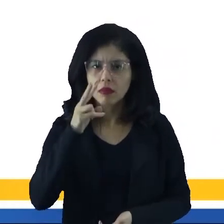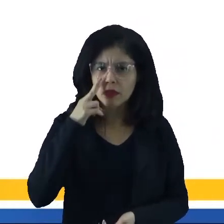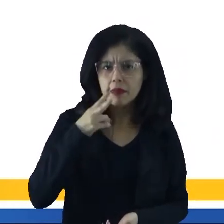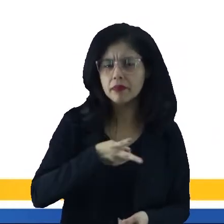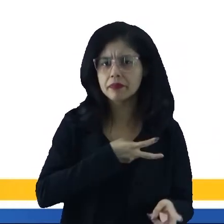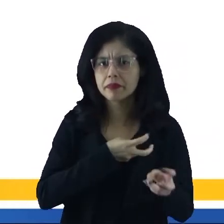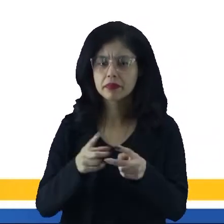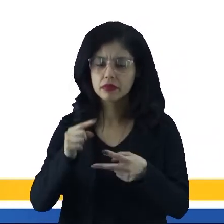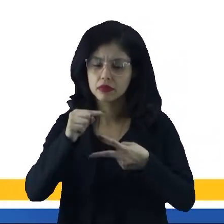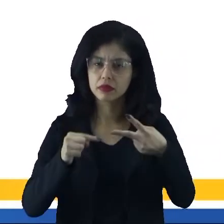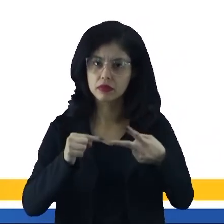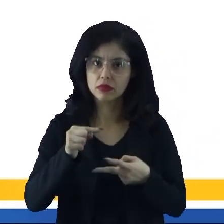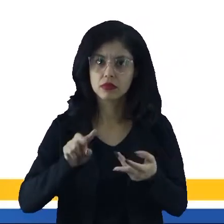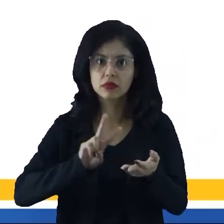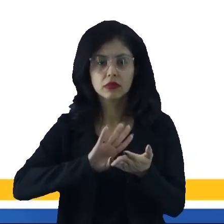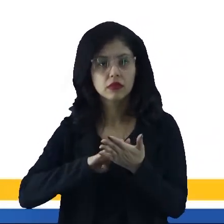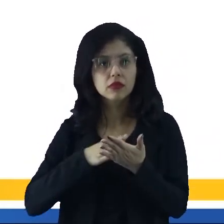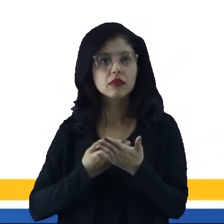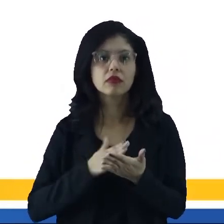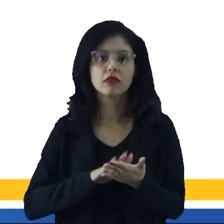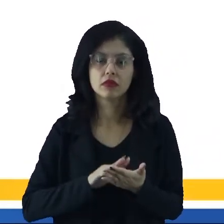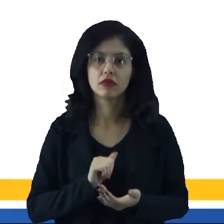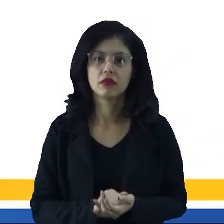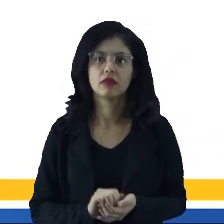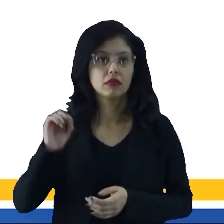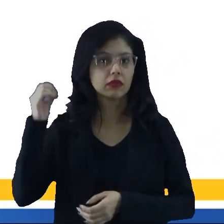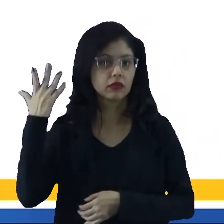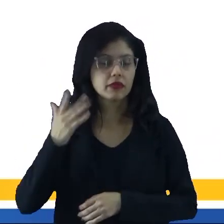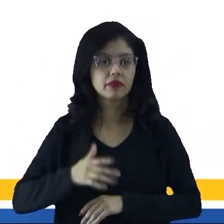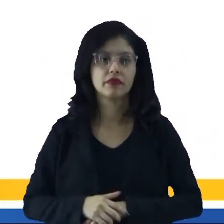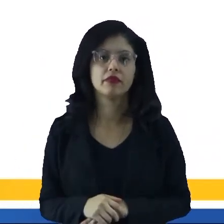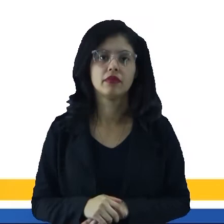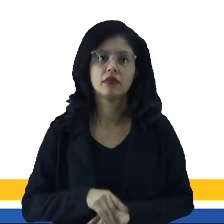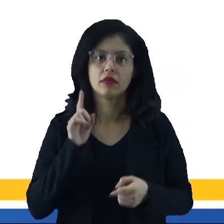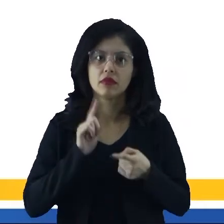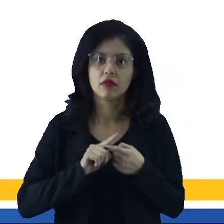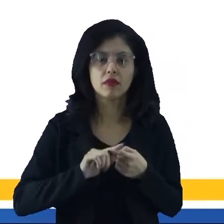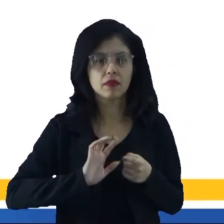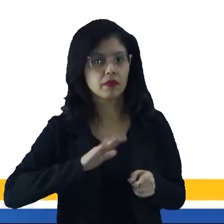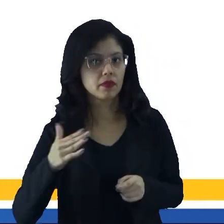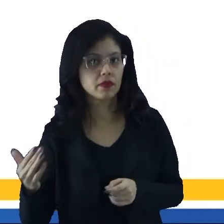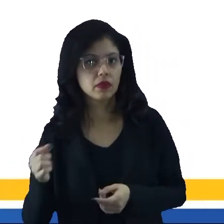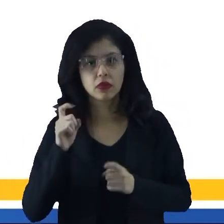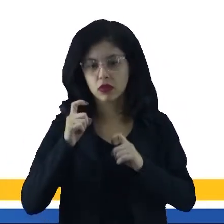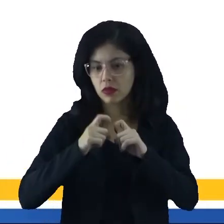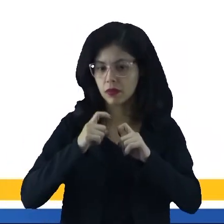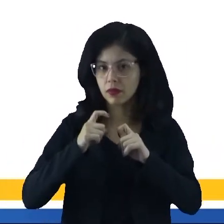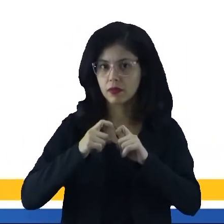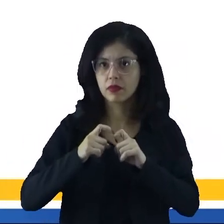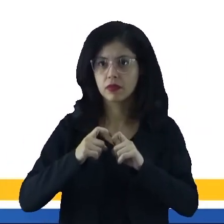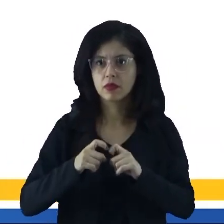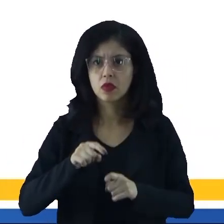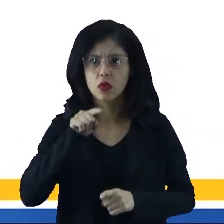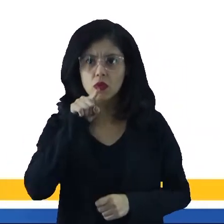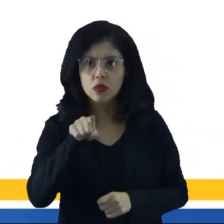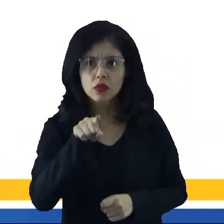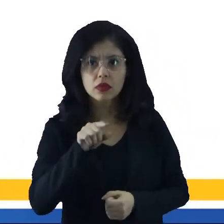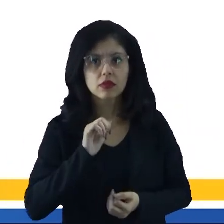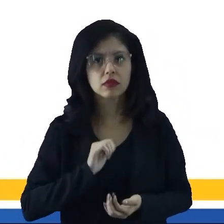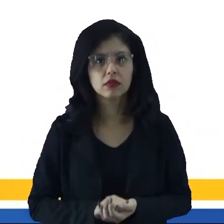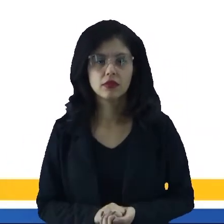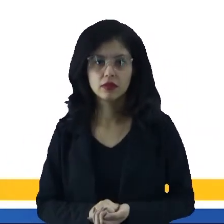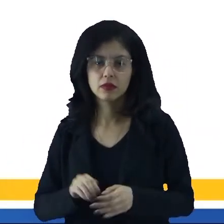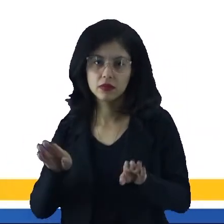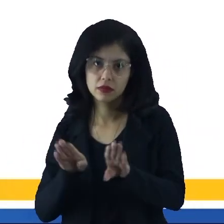nós temos 2 interpretações aí que acontecem. Porque quando o médico pergunta, o senhor é o